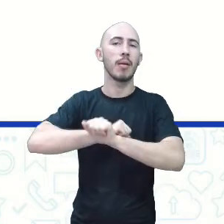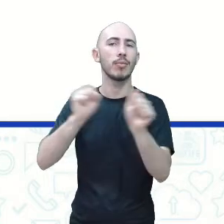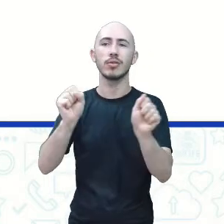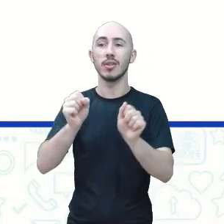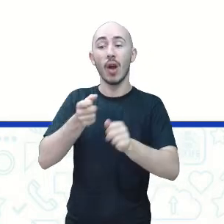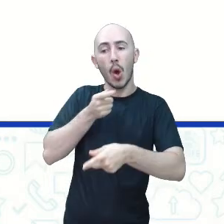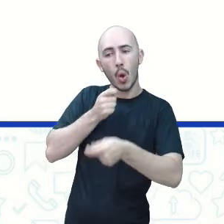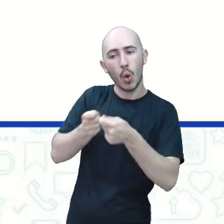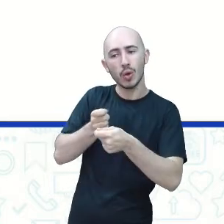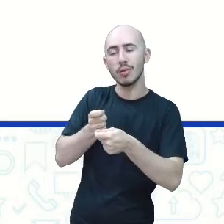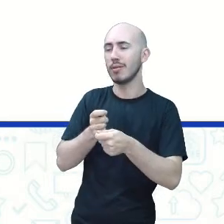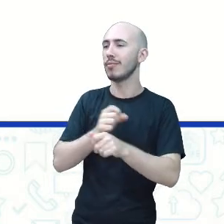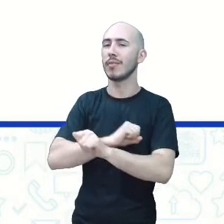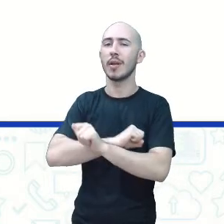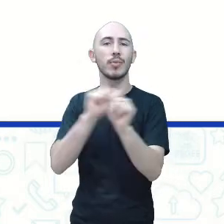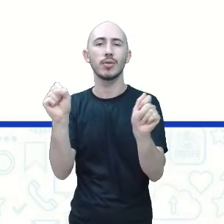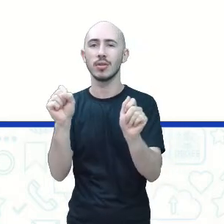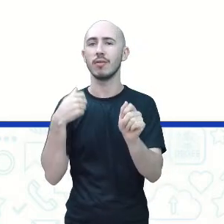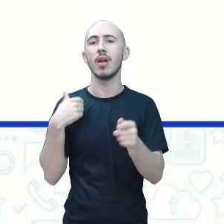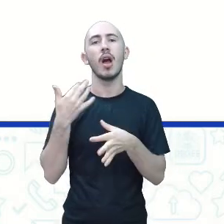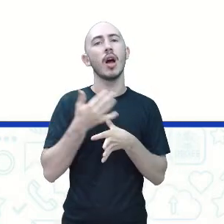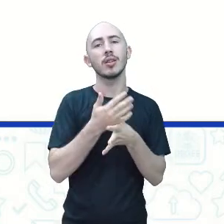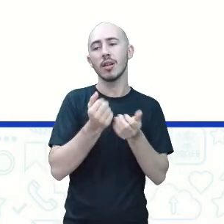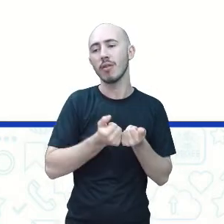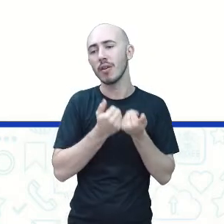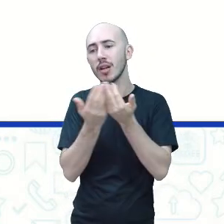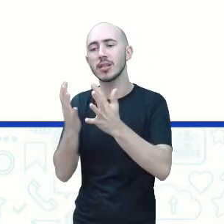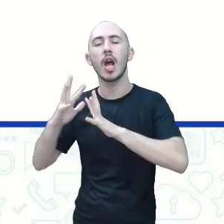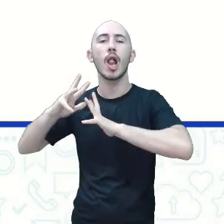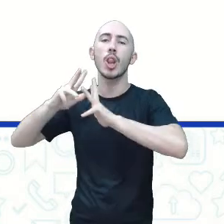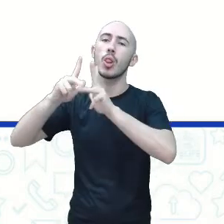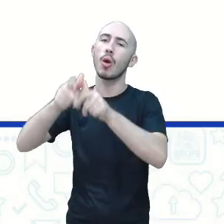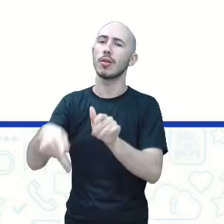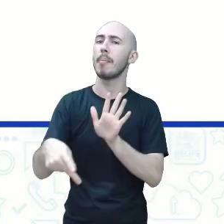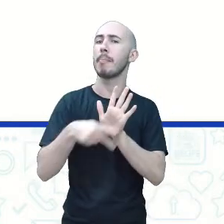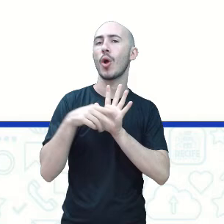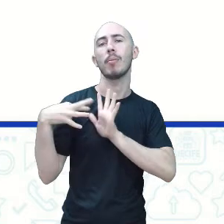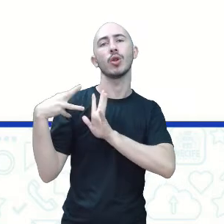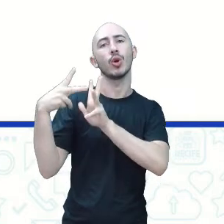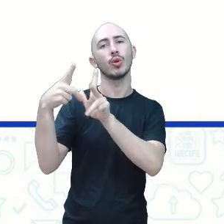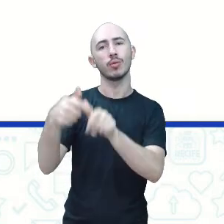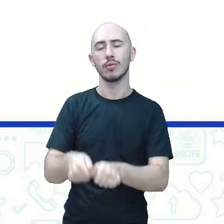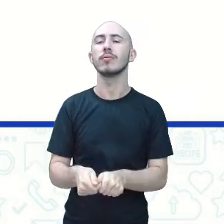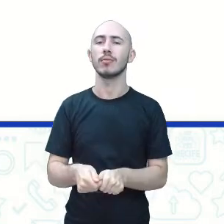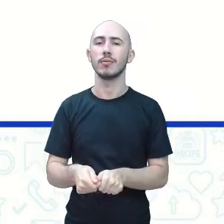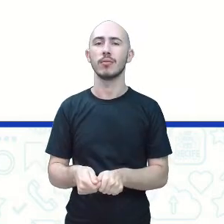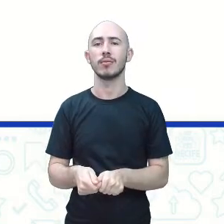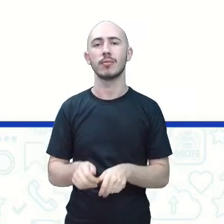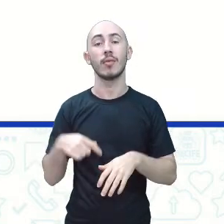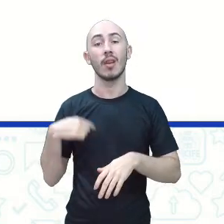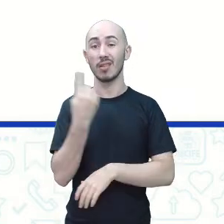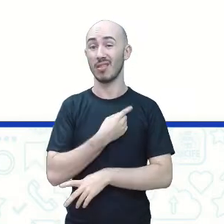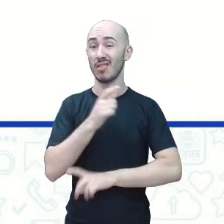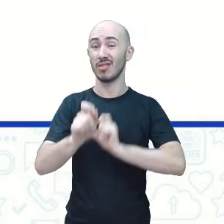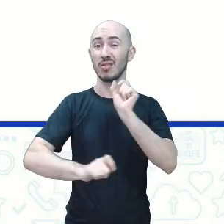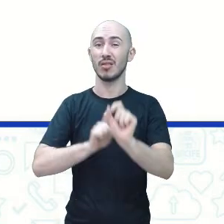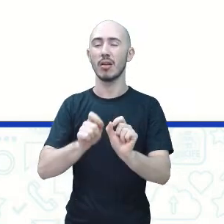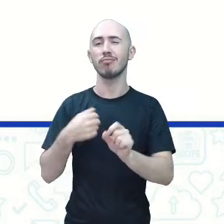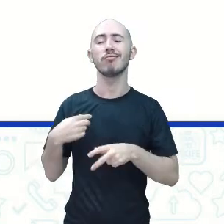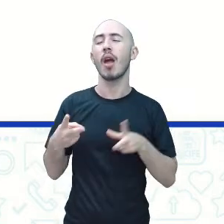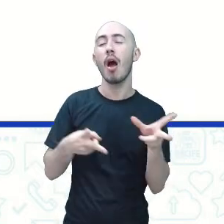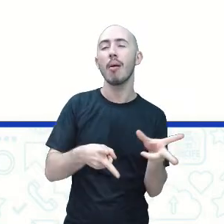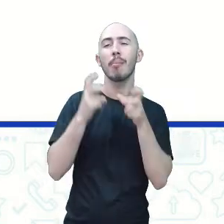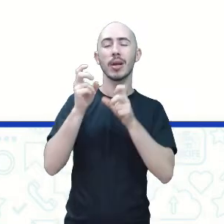por ninguém. A cidade pertence a todas e todos. É exatamente assim. A gente vê que tem